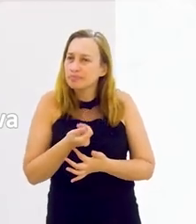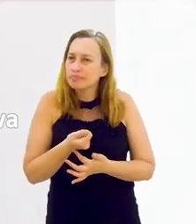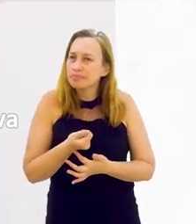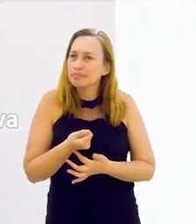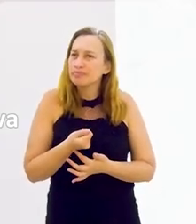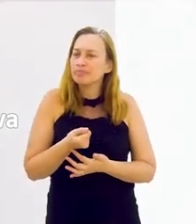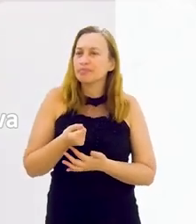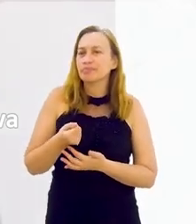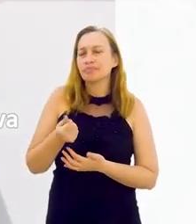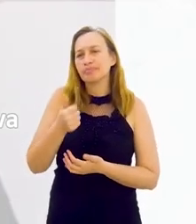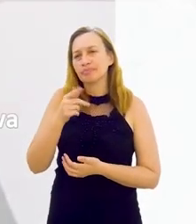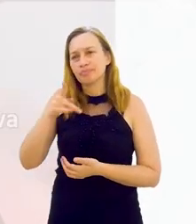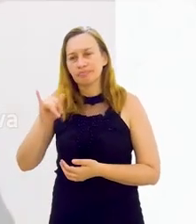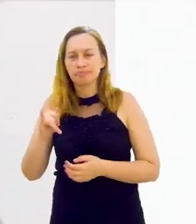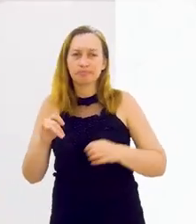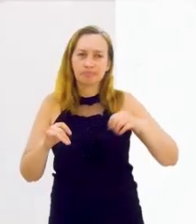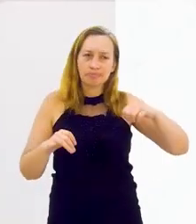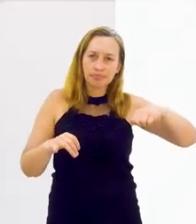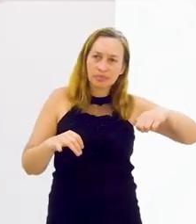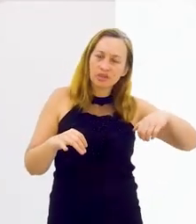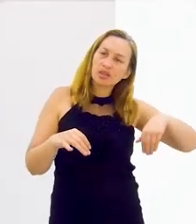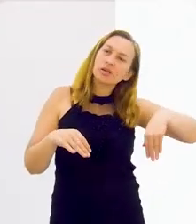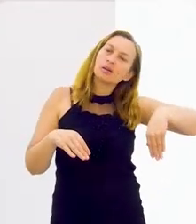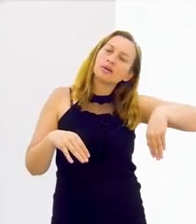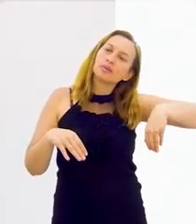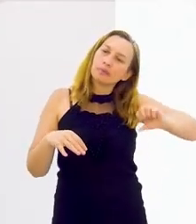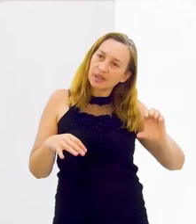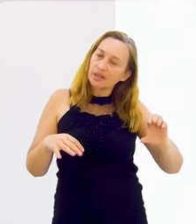artística, né? Tanto lá da minha mãe como lá do meu pai.